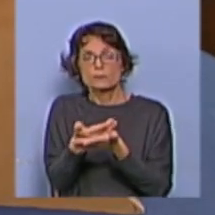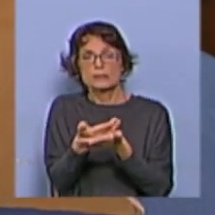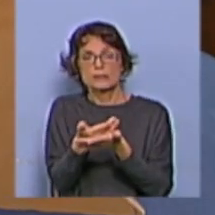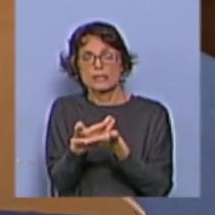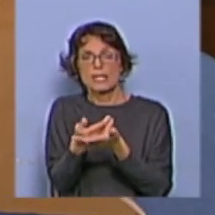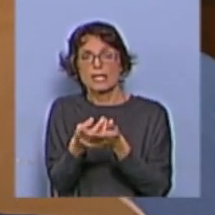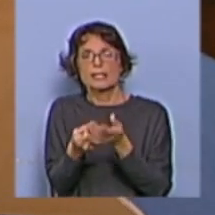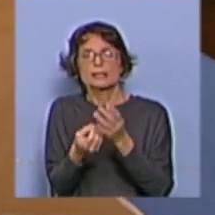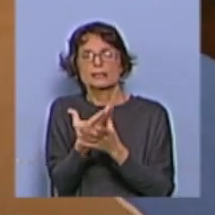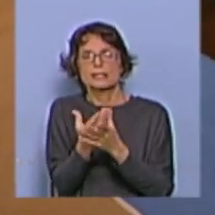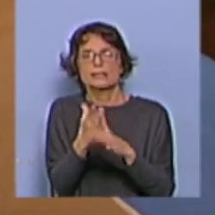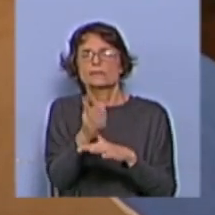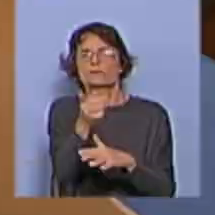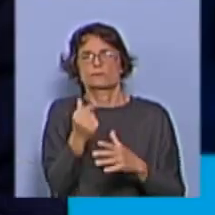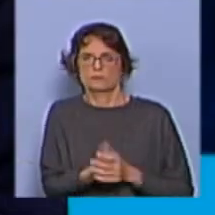forças assim pessoais.